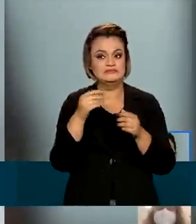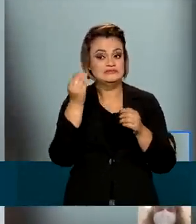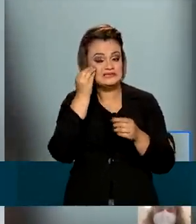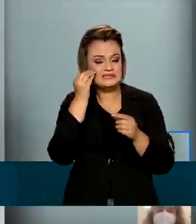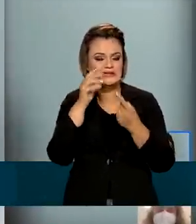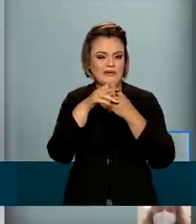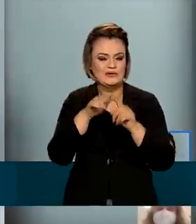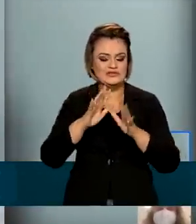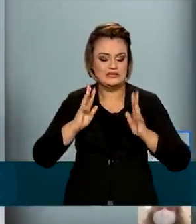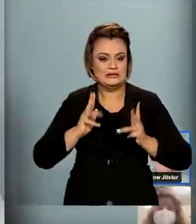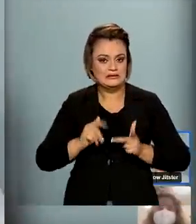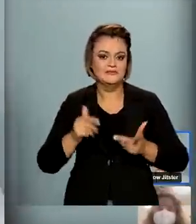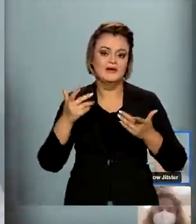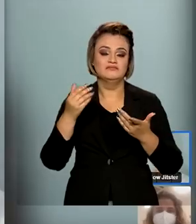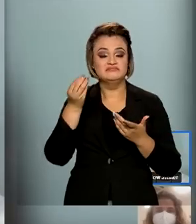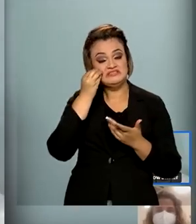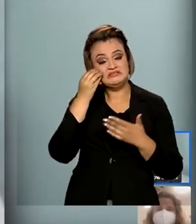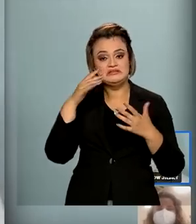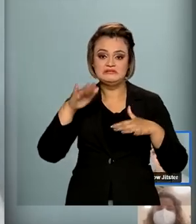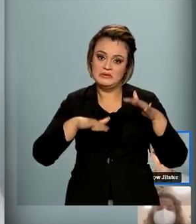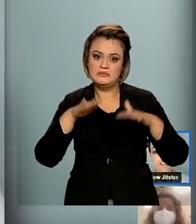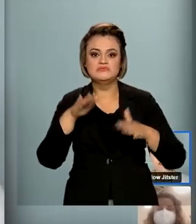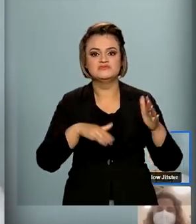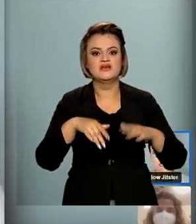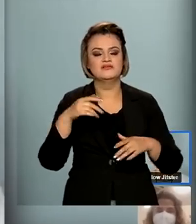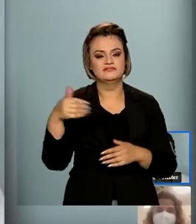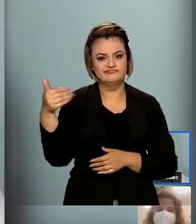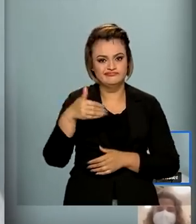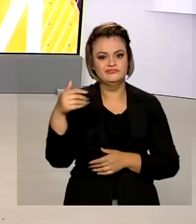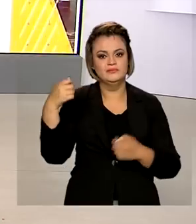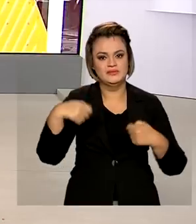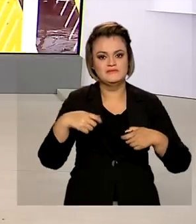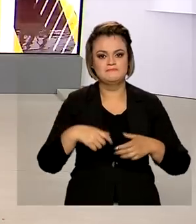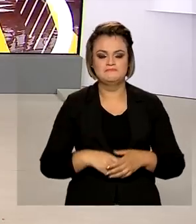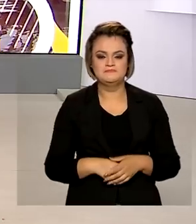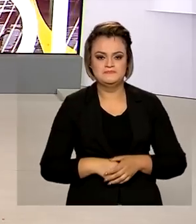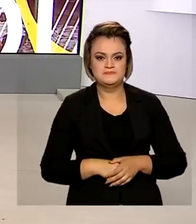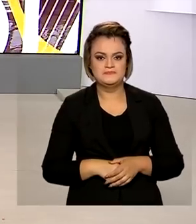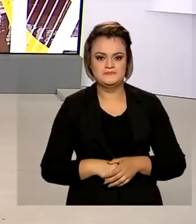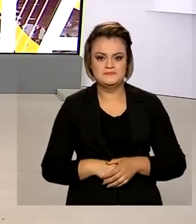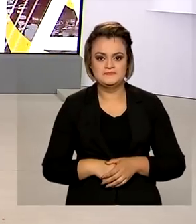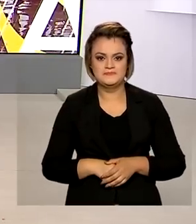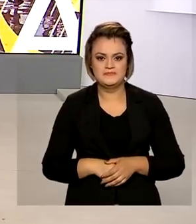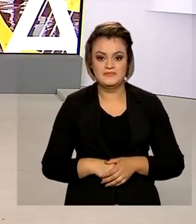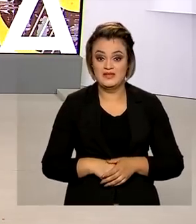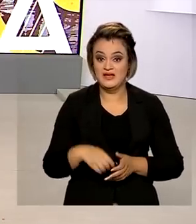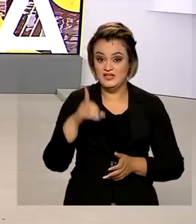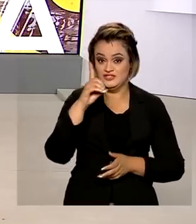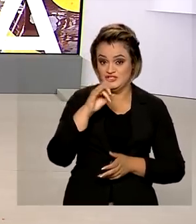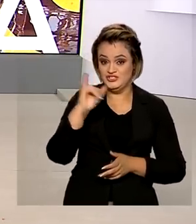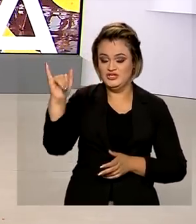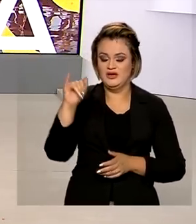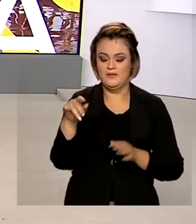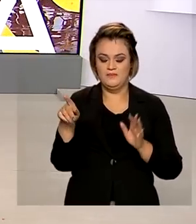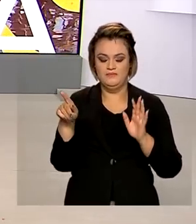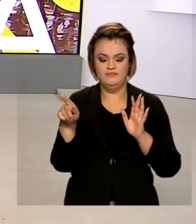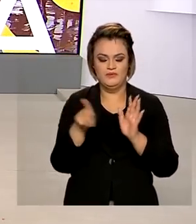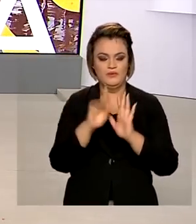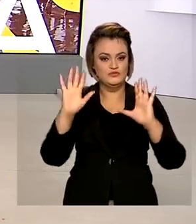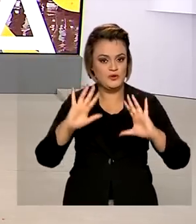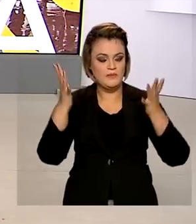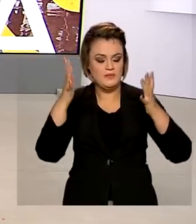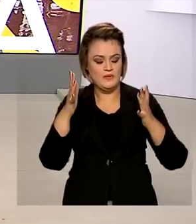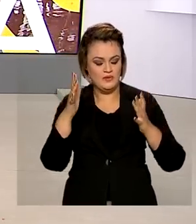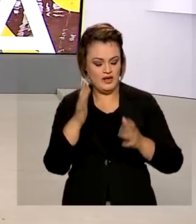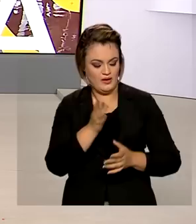tentar liberar algum membro que ficou com alguma retração. O Dia da Insuficiência Cardíaca